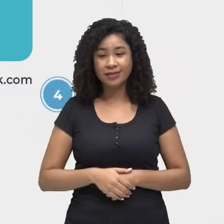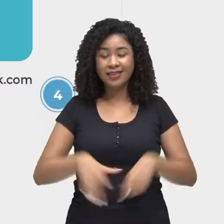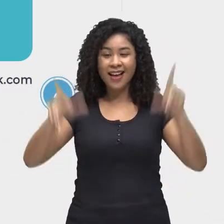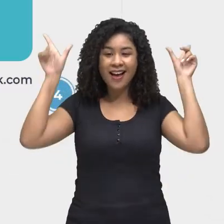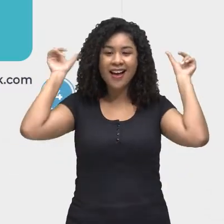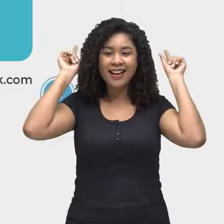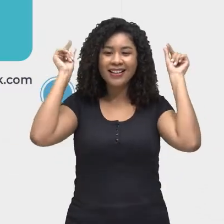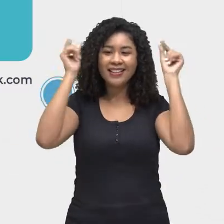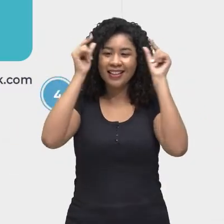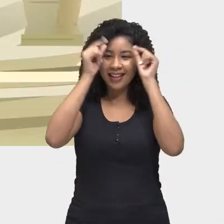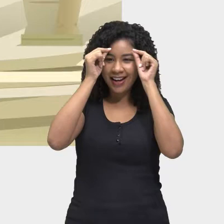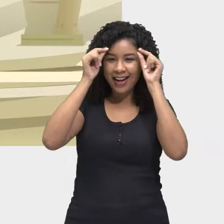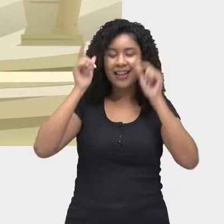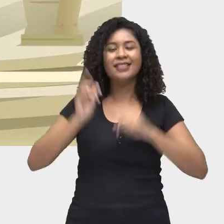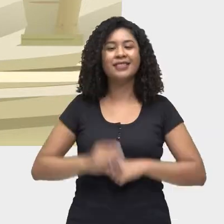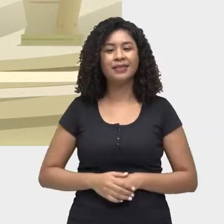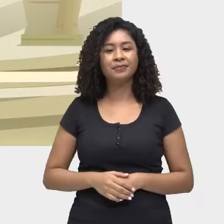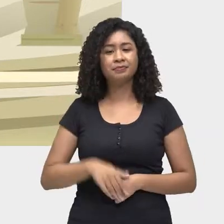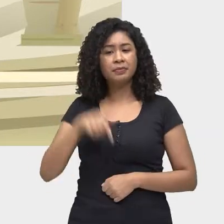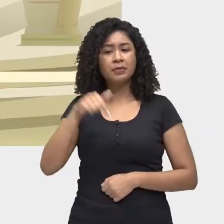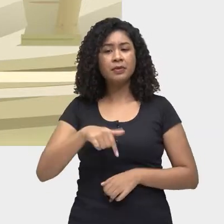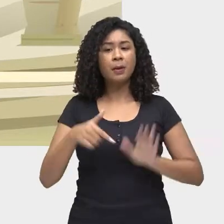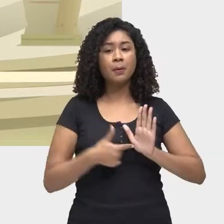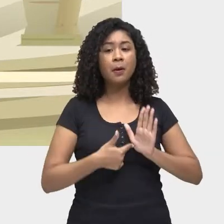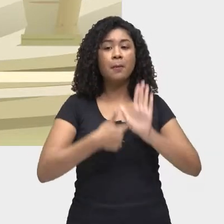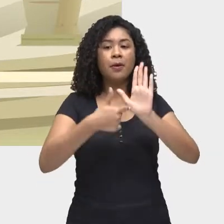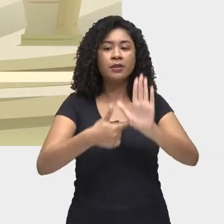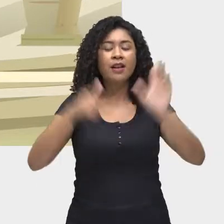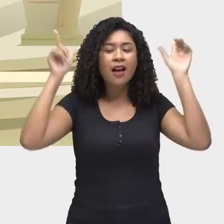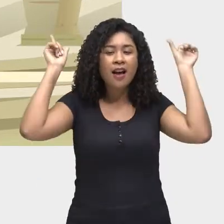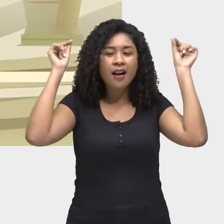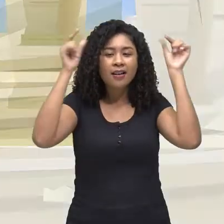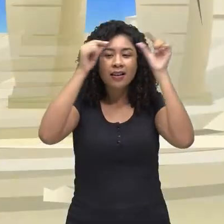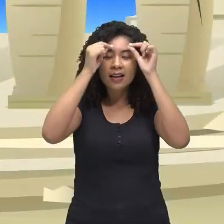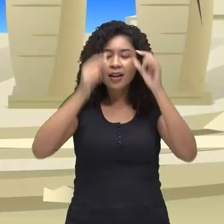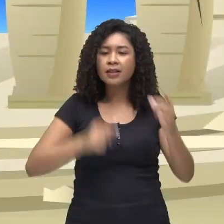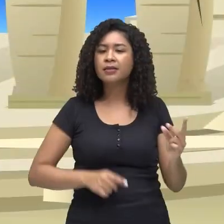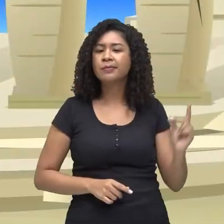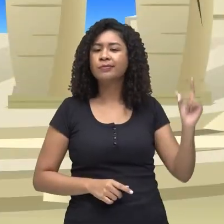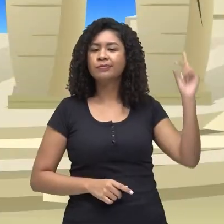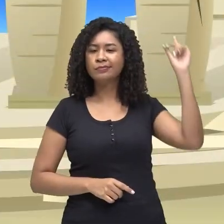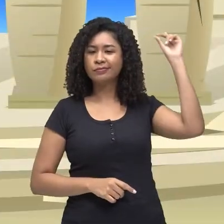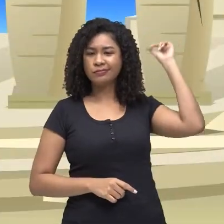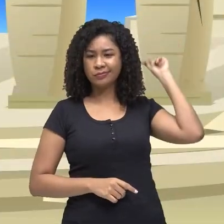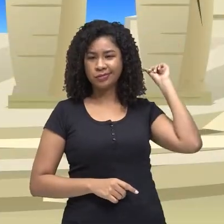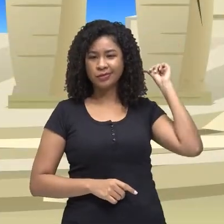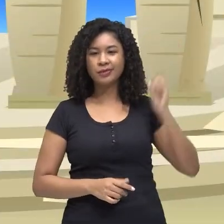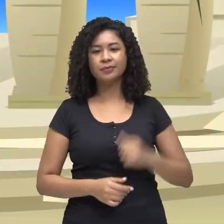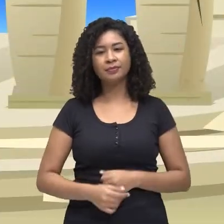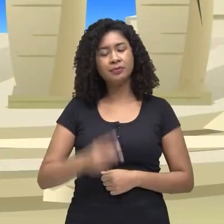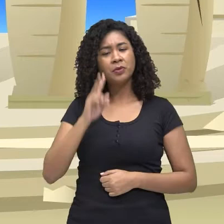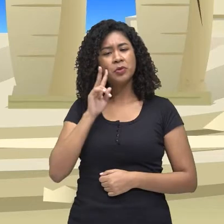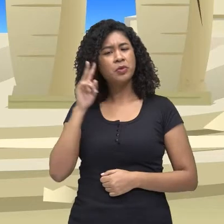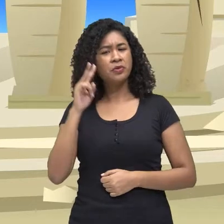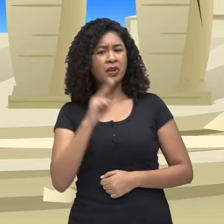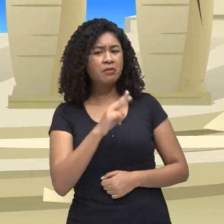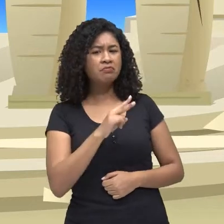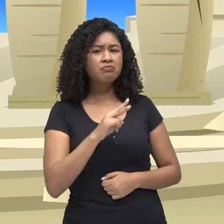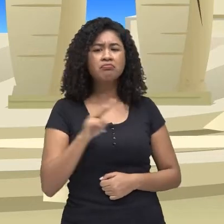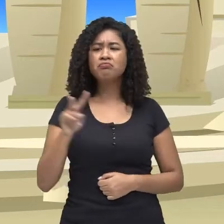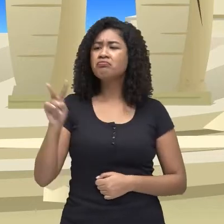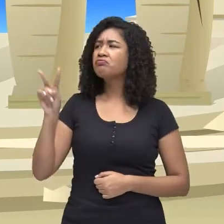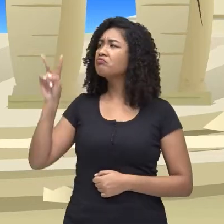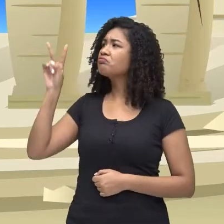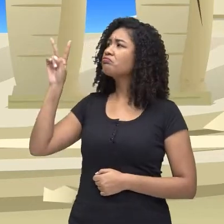daqui é para simbolizar, gente, a Grécia Antiga. Vocês podem me observar aqui, onde eu estou, nas